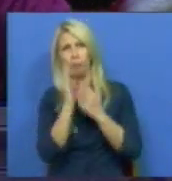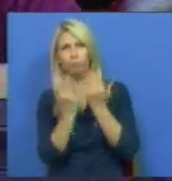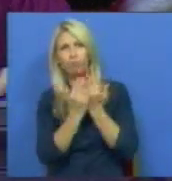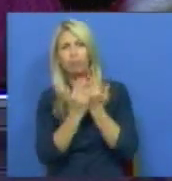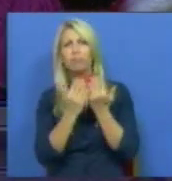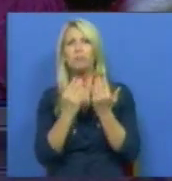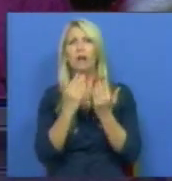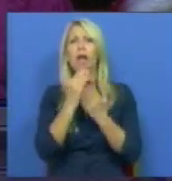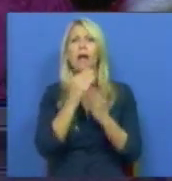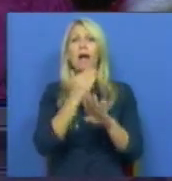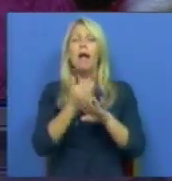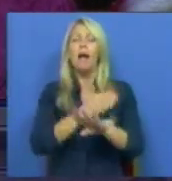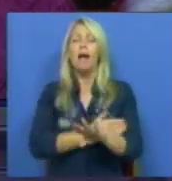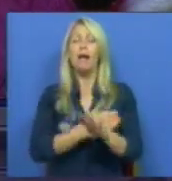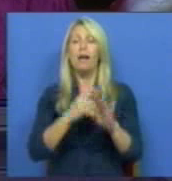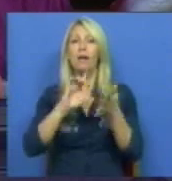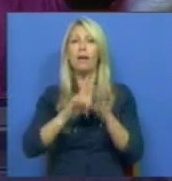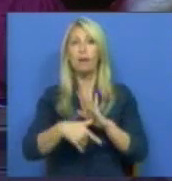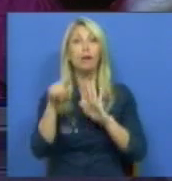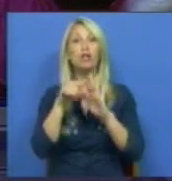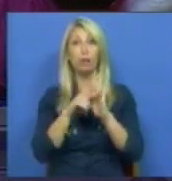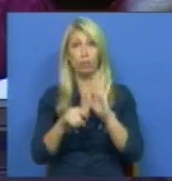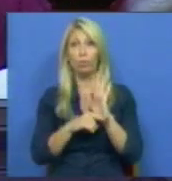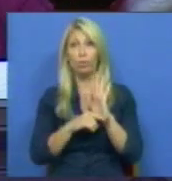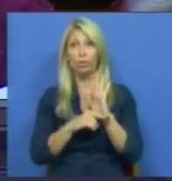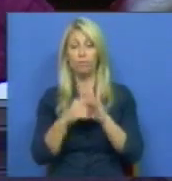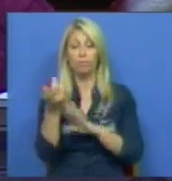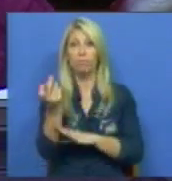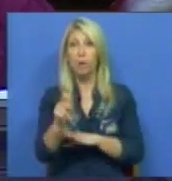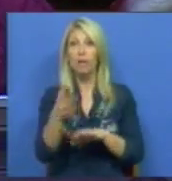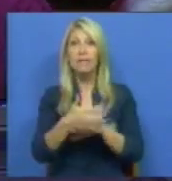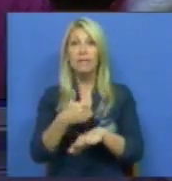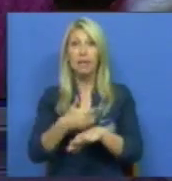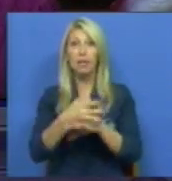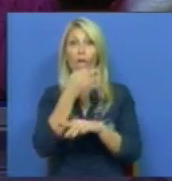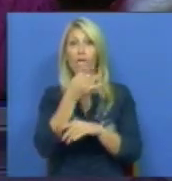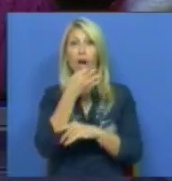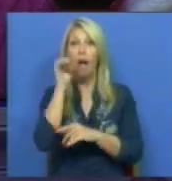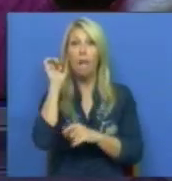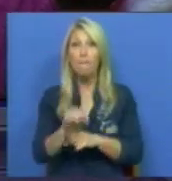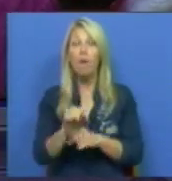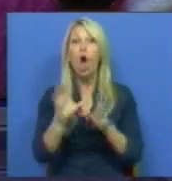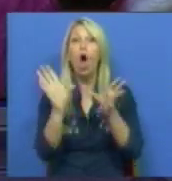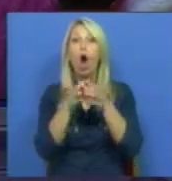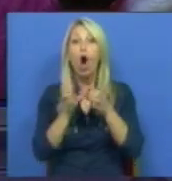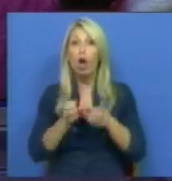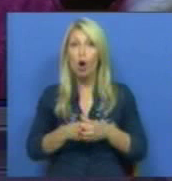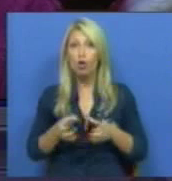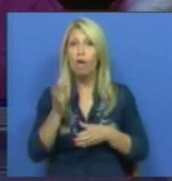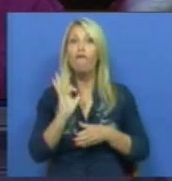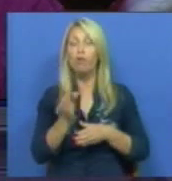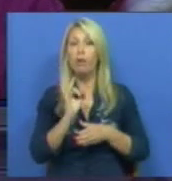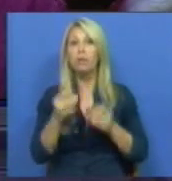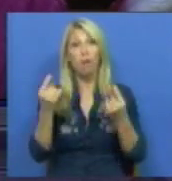anteprojeto com os estatutos, e chegamos aqui à secção em que se fala dos órgãos da Fundação, temos aqui realmente que são órgãos